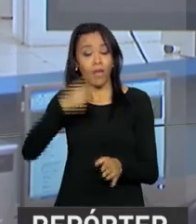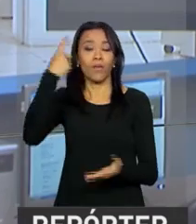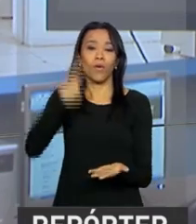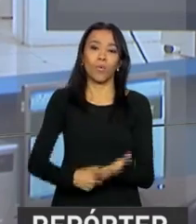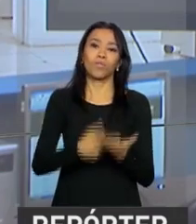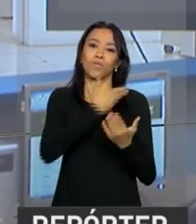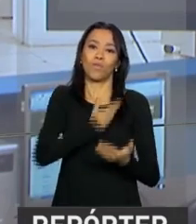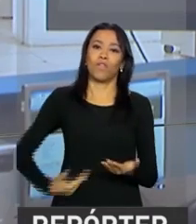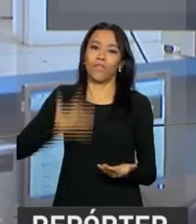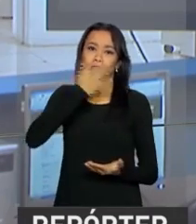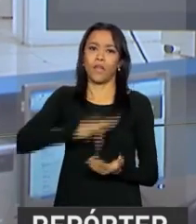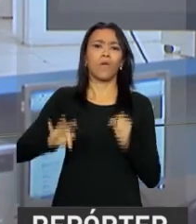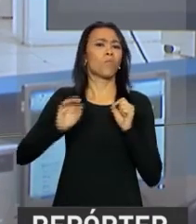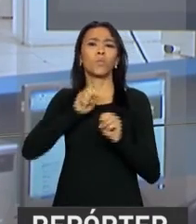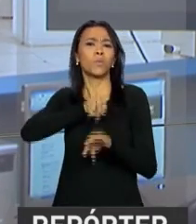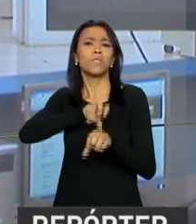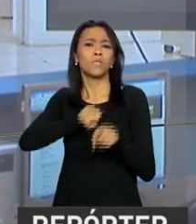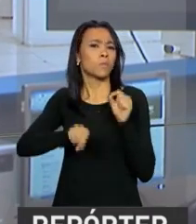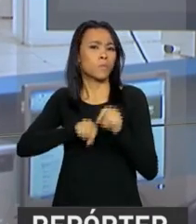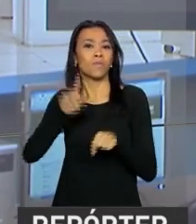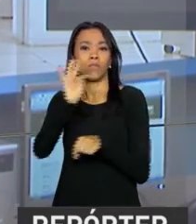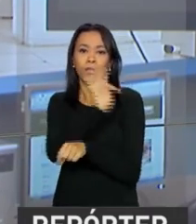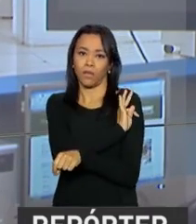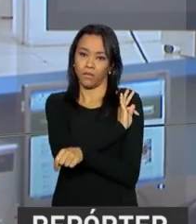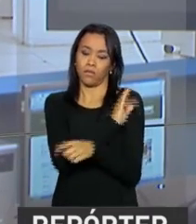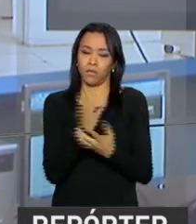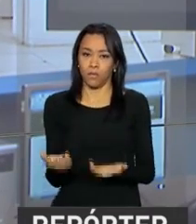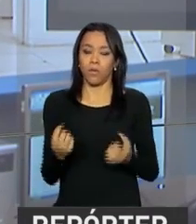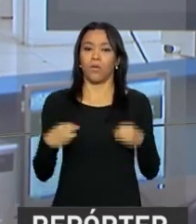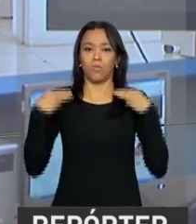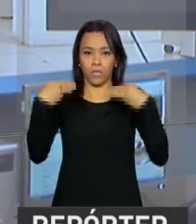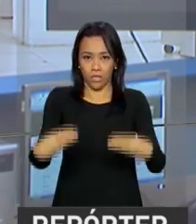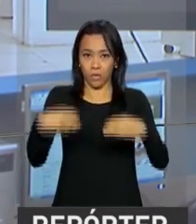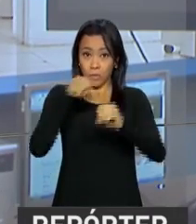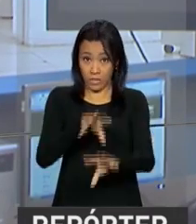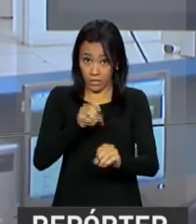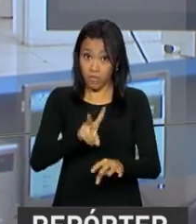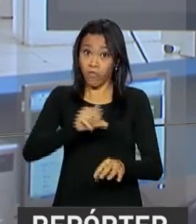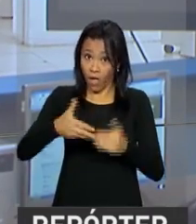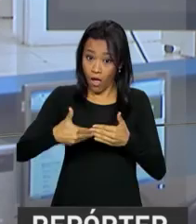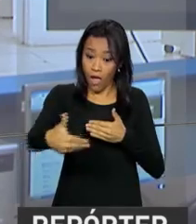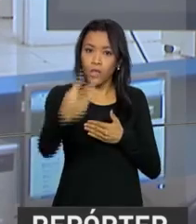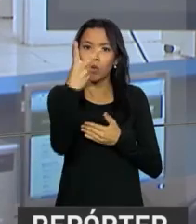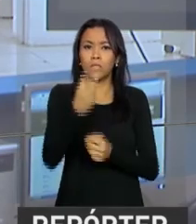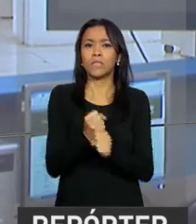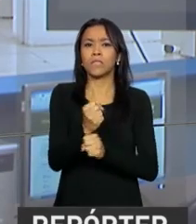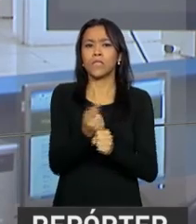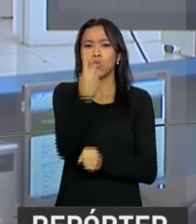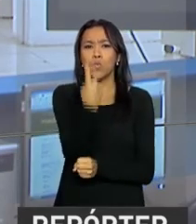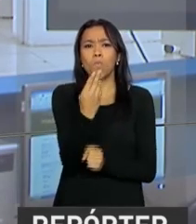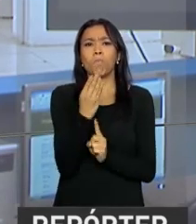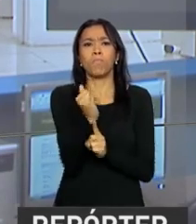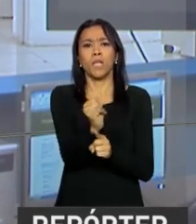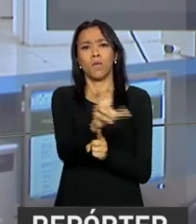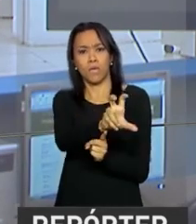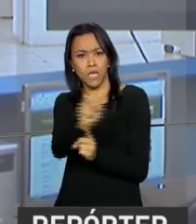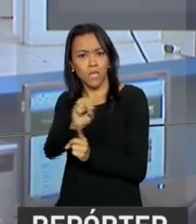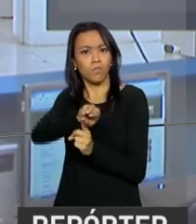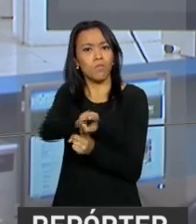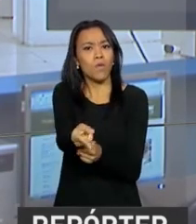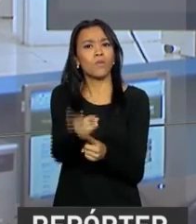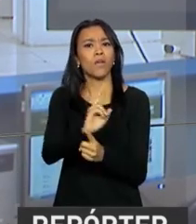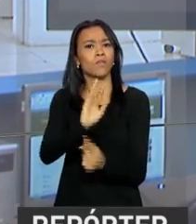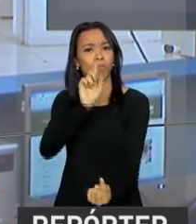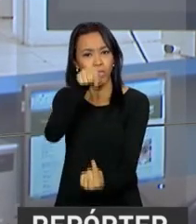federal com o ensino técnico o ministério da educação vai investir nos próximos dois anos um bilhão e meio de reais para ajudar